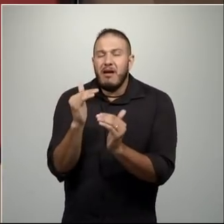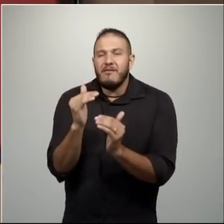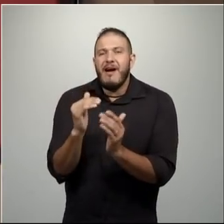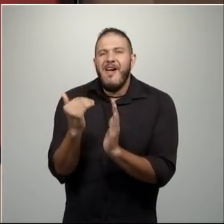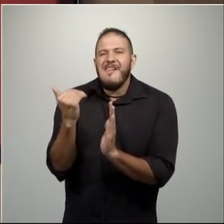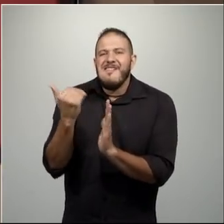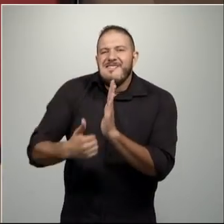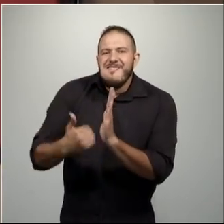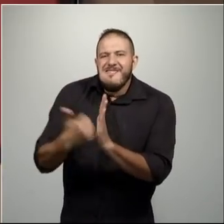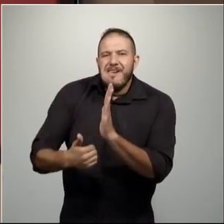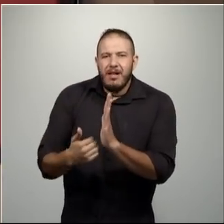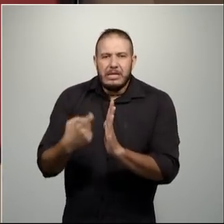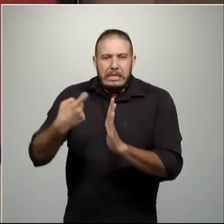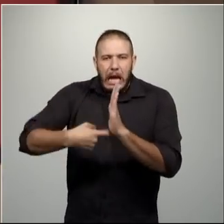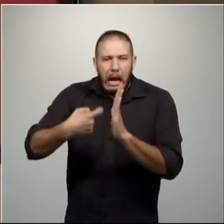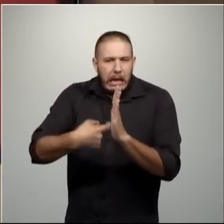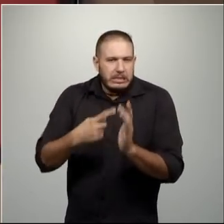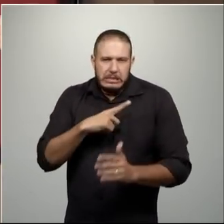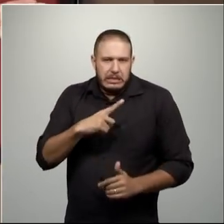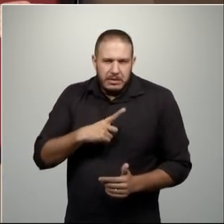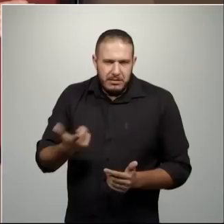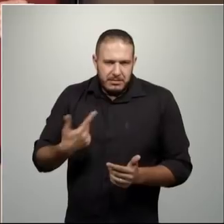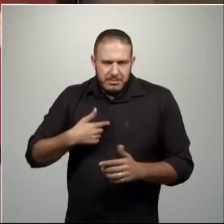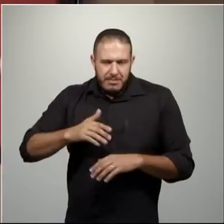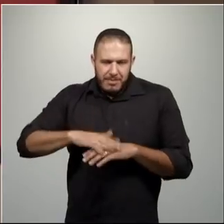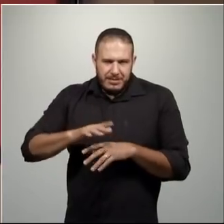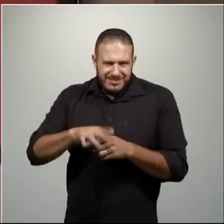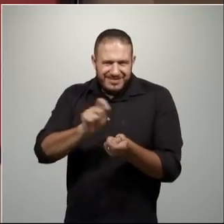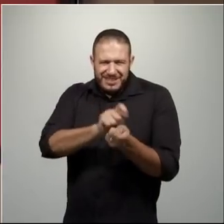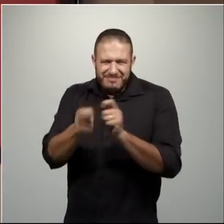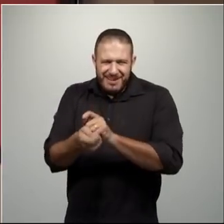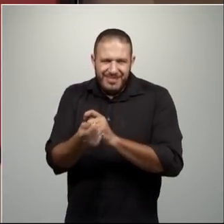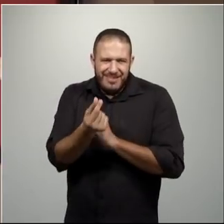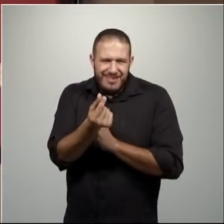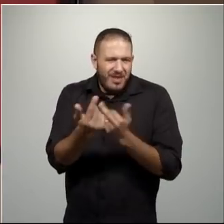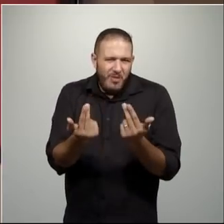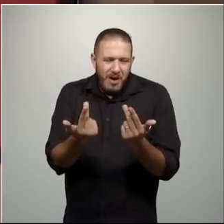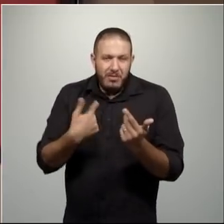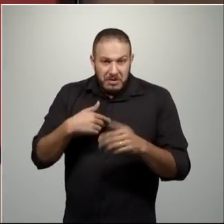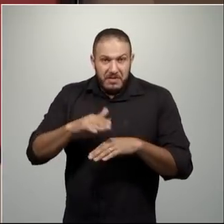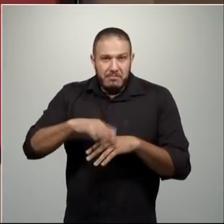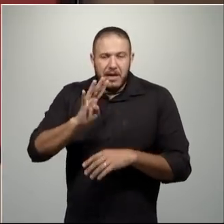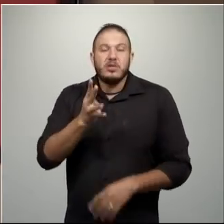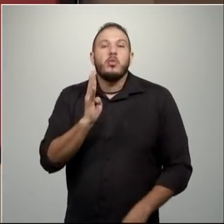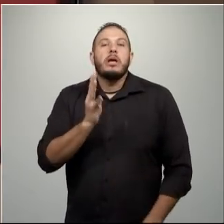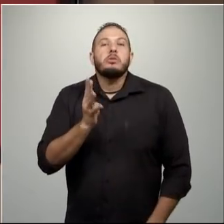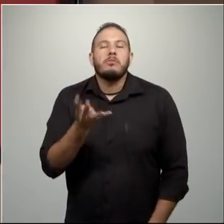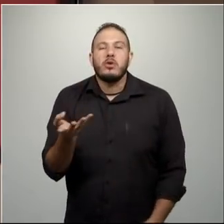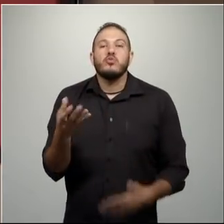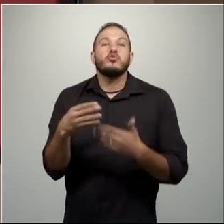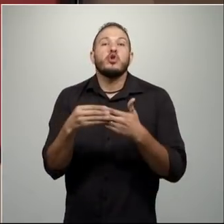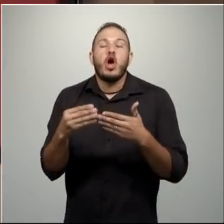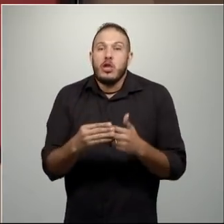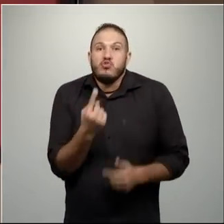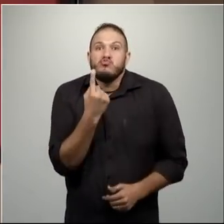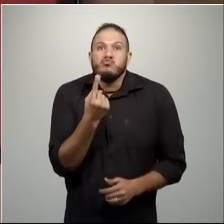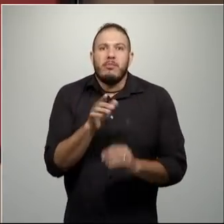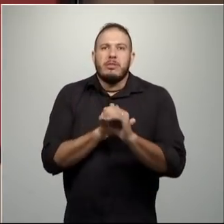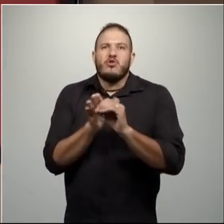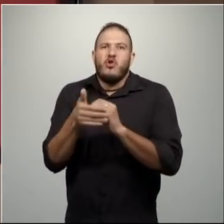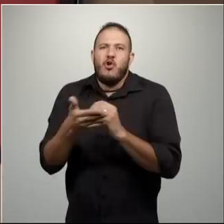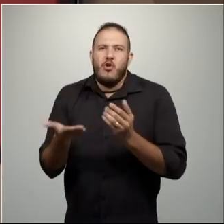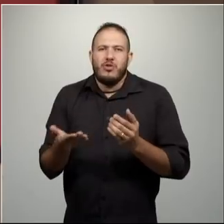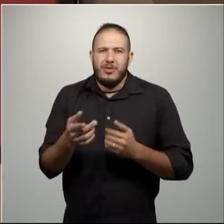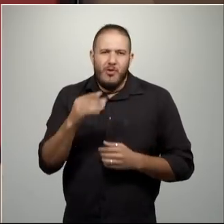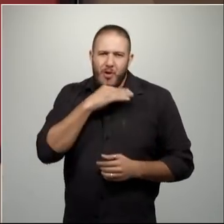tipo de taxa e por mais que eu disse aqui valer 4 mais de quatro mil dólares 1 bitcoin elas